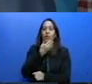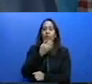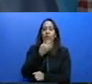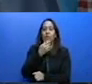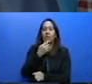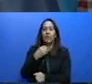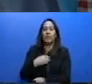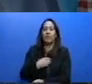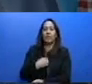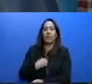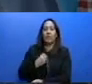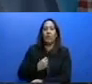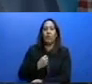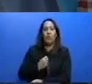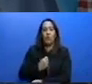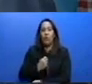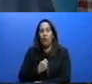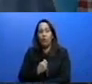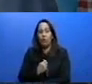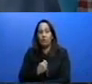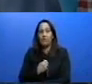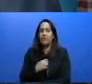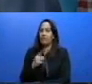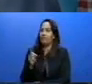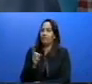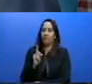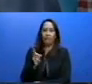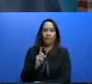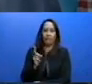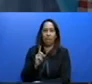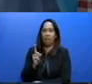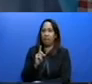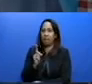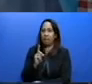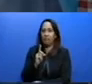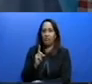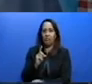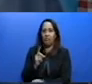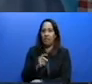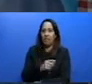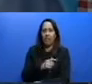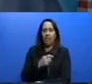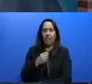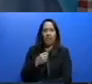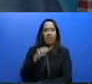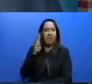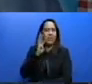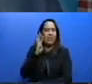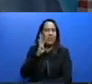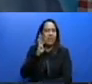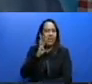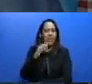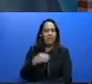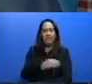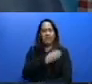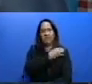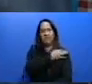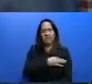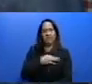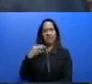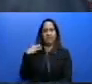roupas adequadas para se proteger, para não perder calor para o ambiente? Ele está, ó, camiseta